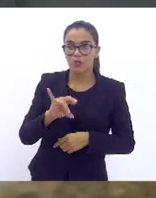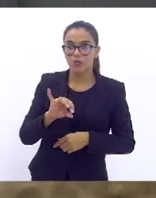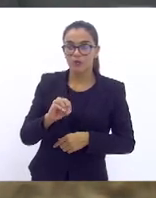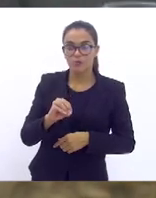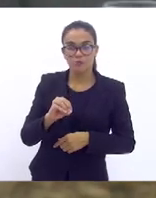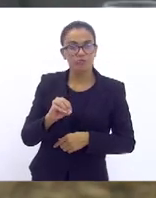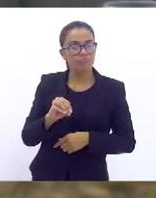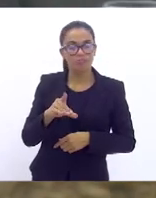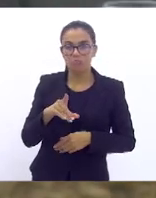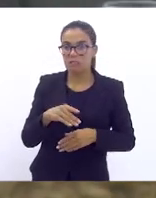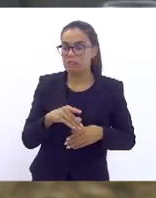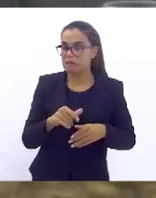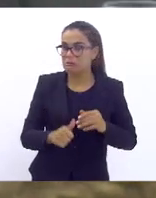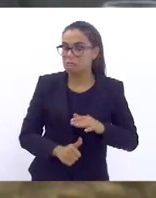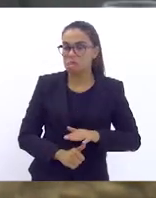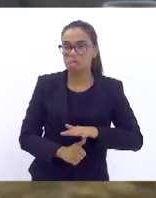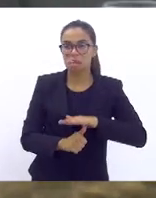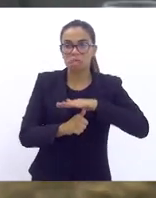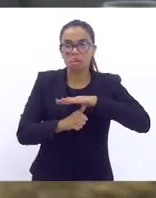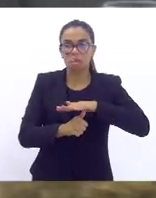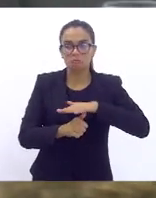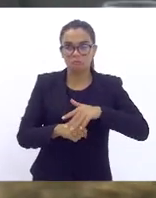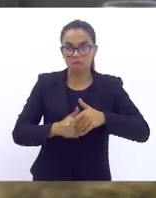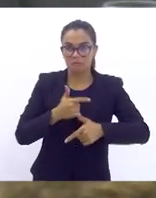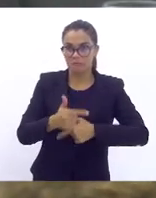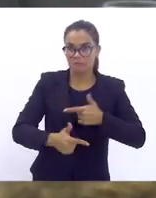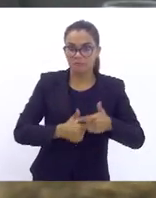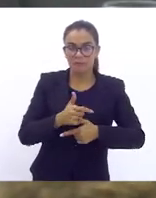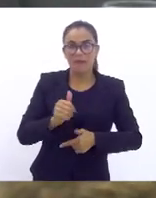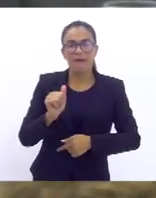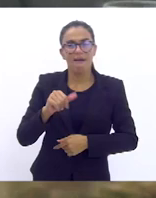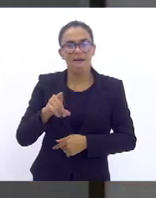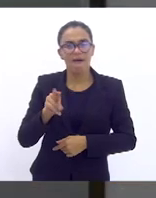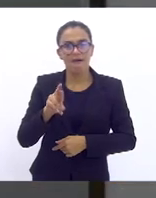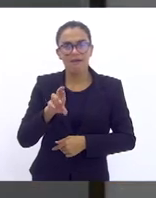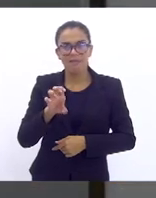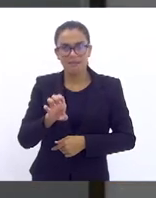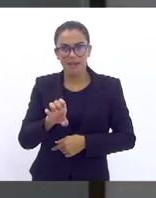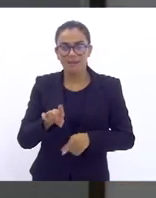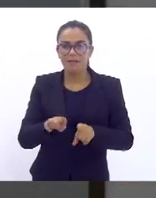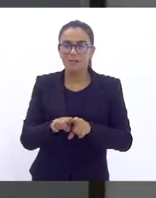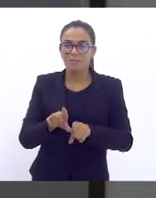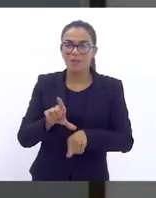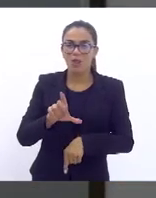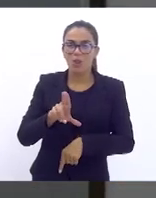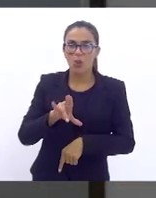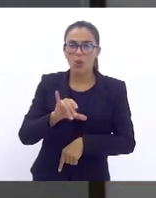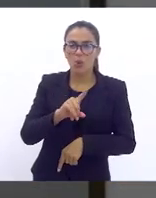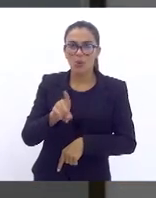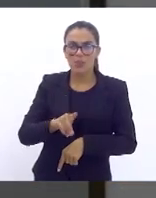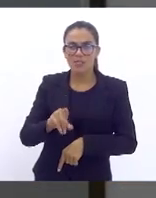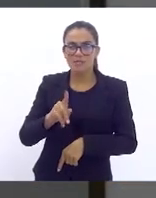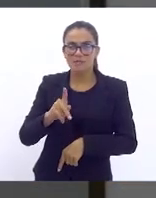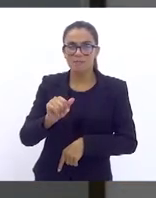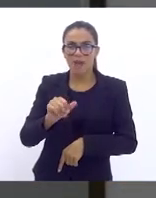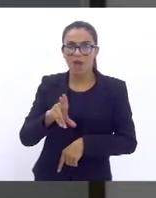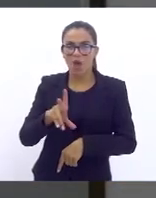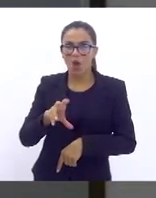me lembro Luiz Paulo também bastante André também enfim Luiz Paulo é o pai dessa Matriz